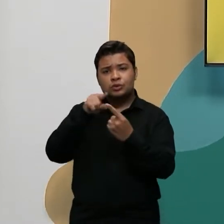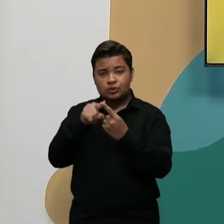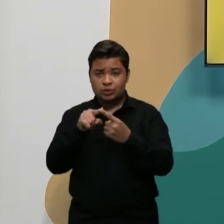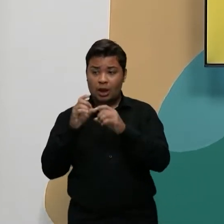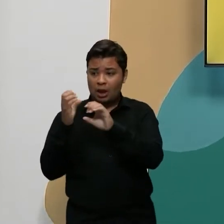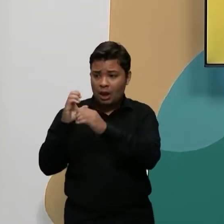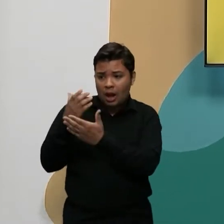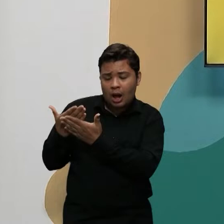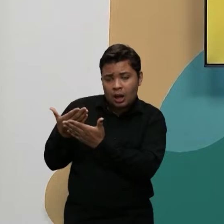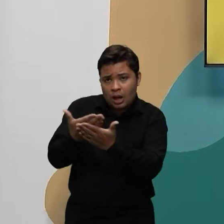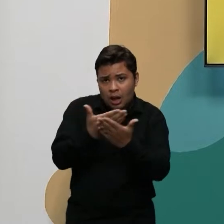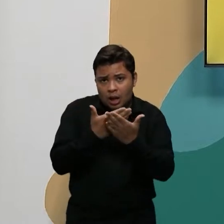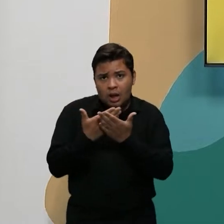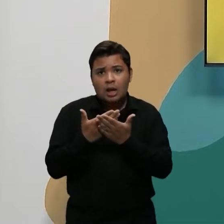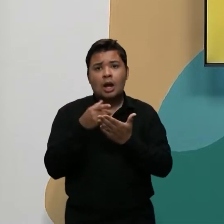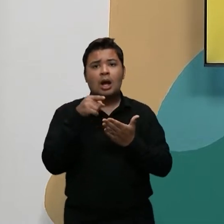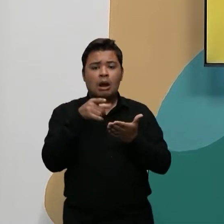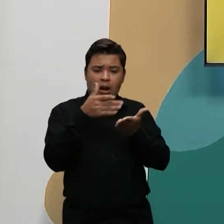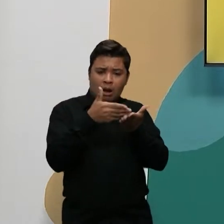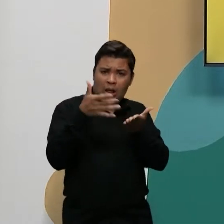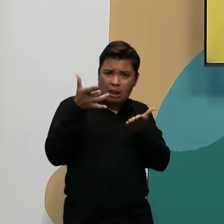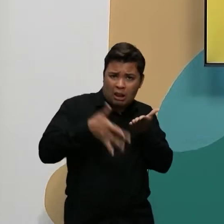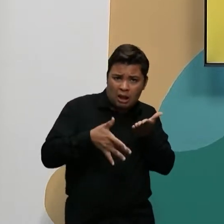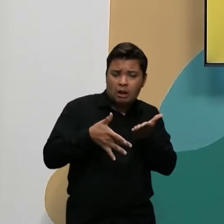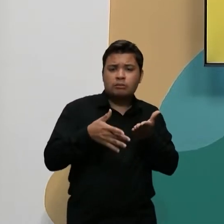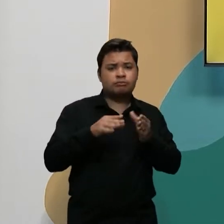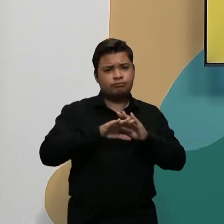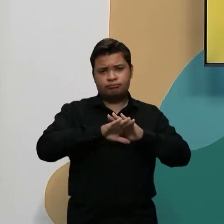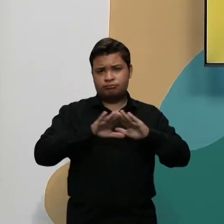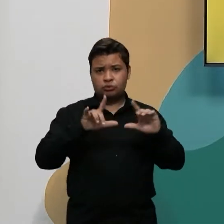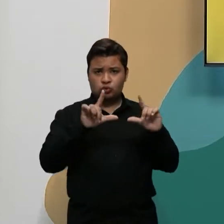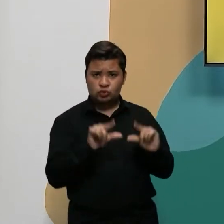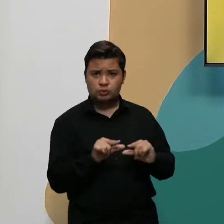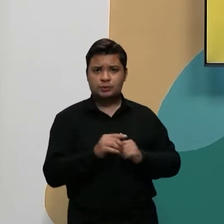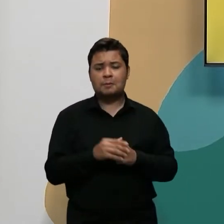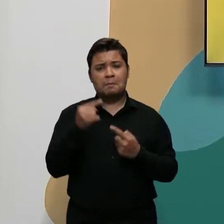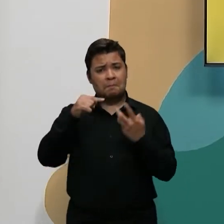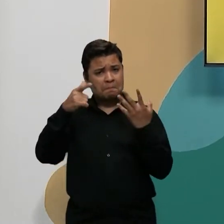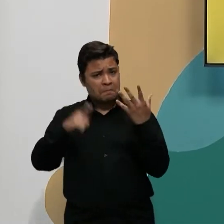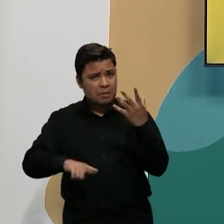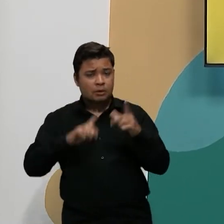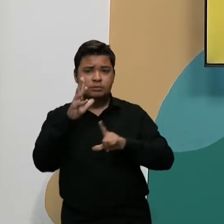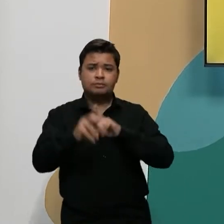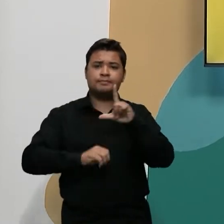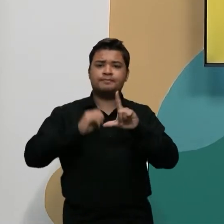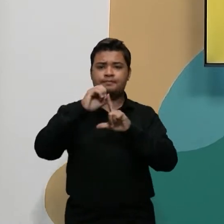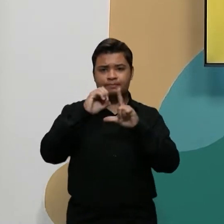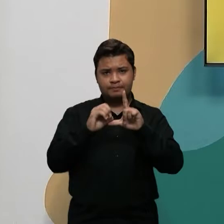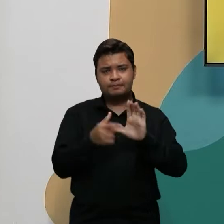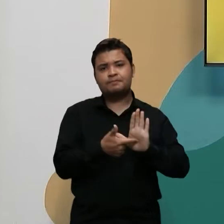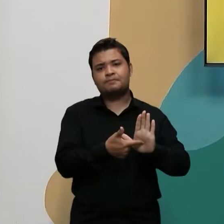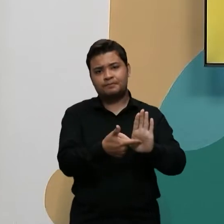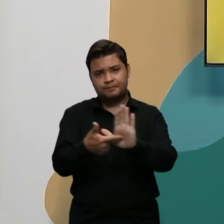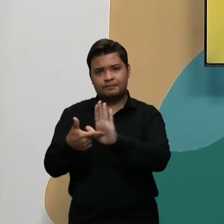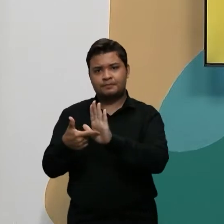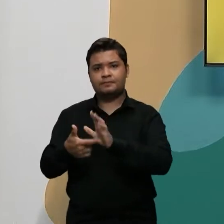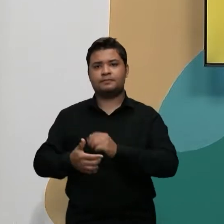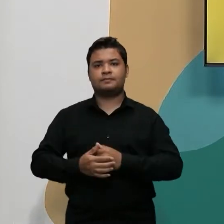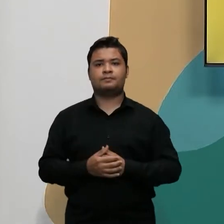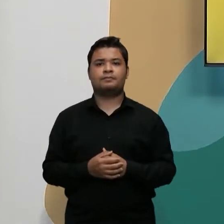resíduos gerados nas aulas em laboratório. Tudo isso e muito mais a partir de agora no Mundo